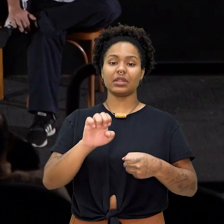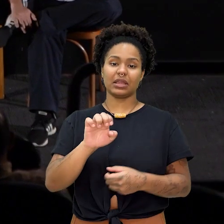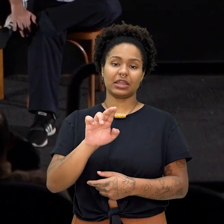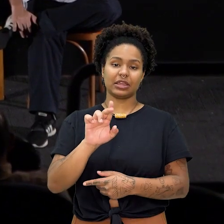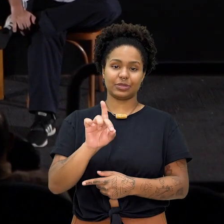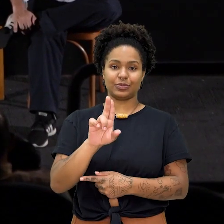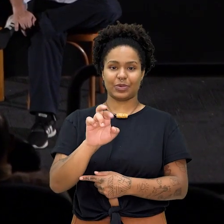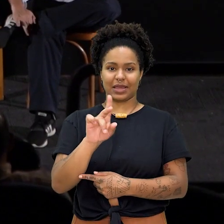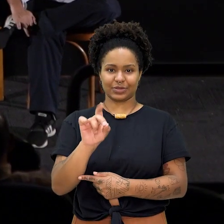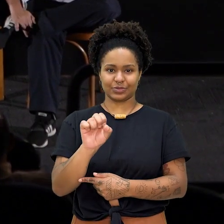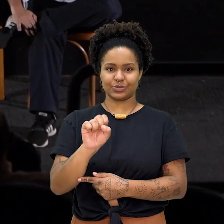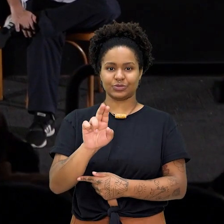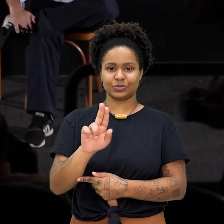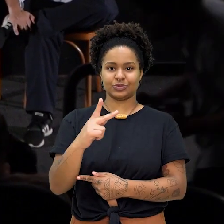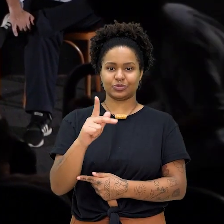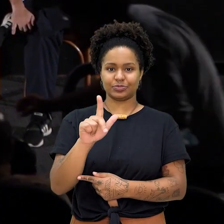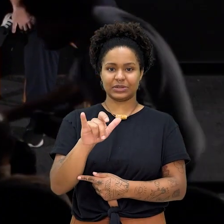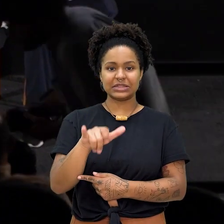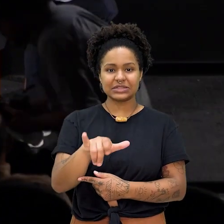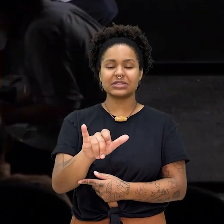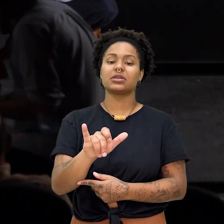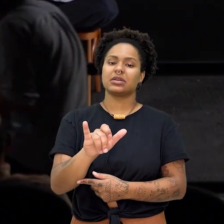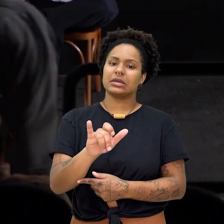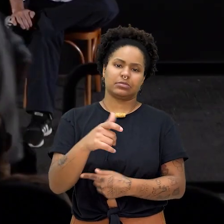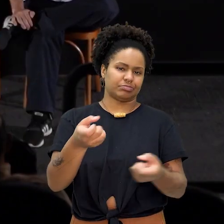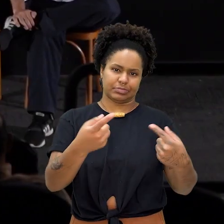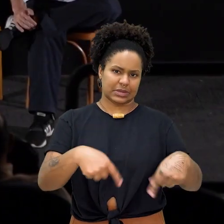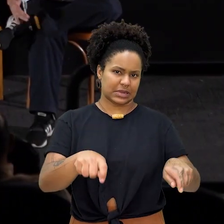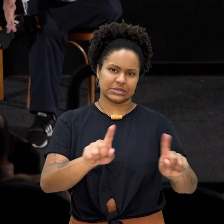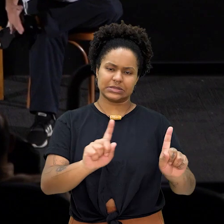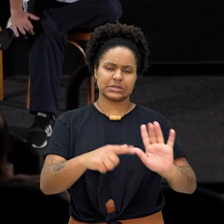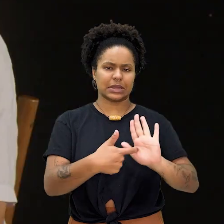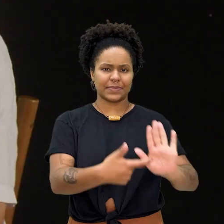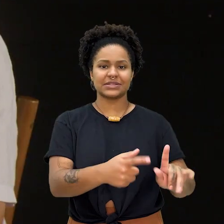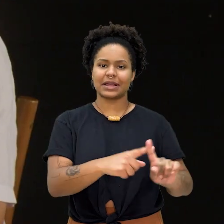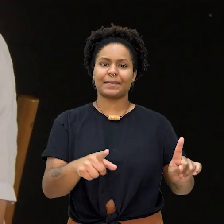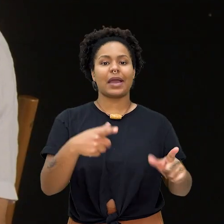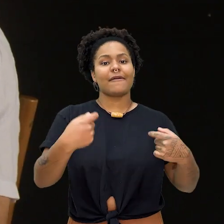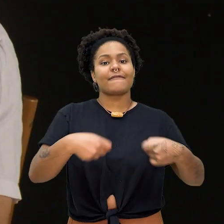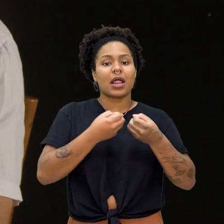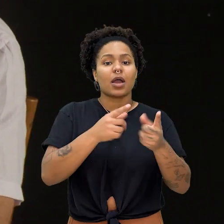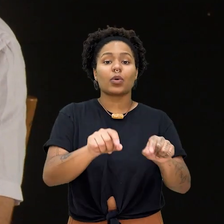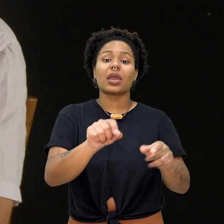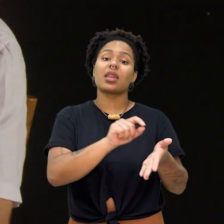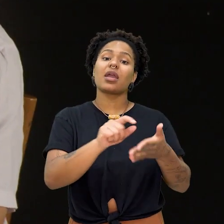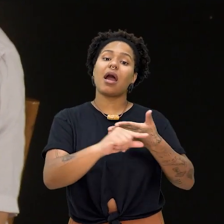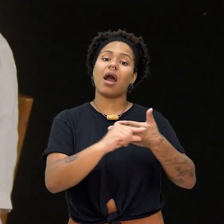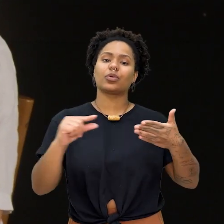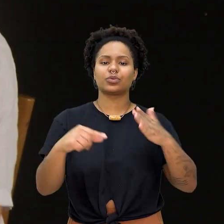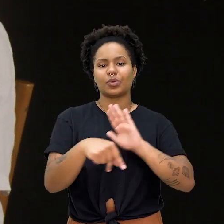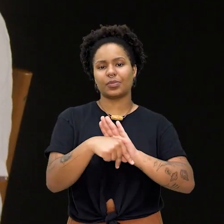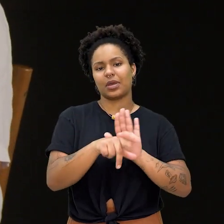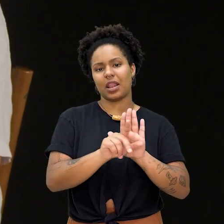Suplicy, que dispensa apresentações, mas vou reforçar aqui uma que eu sei que ele considera importante, que é a de autor